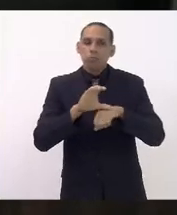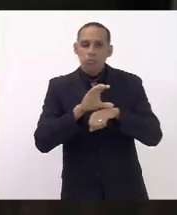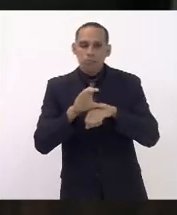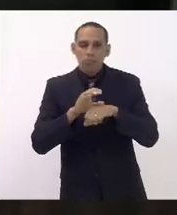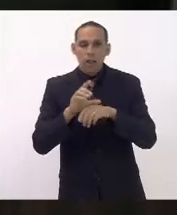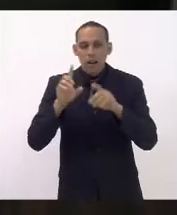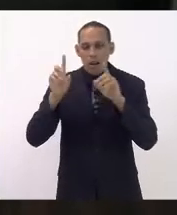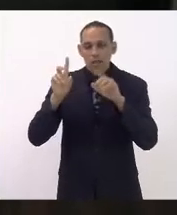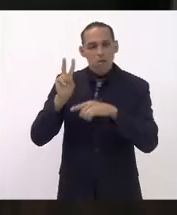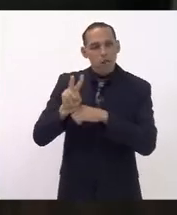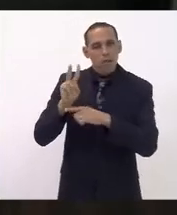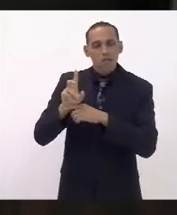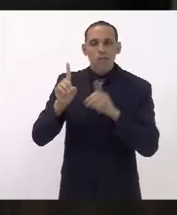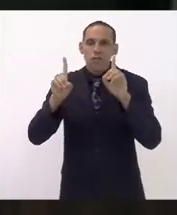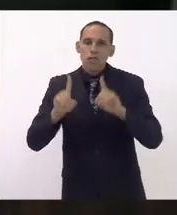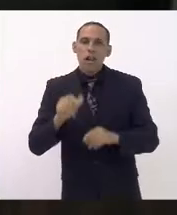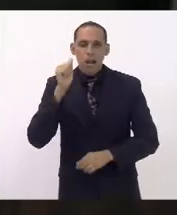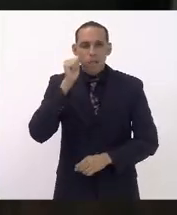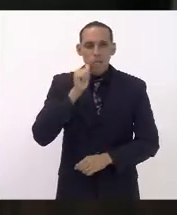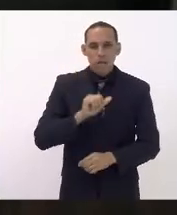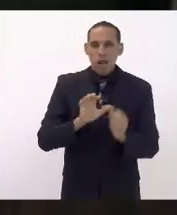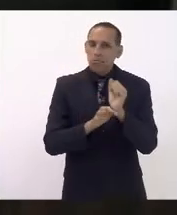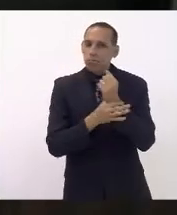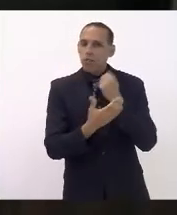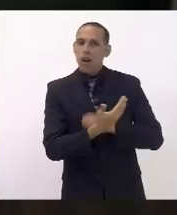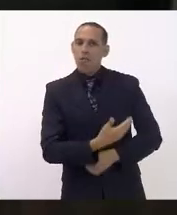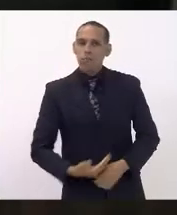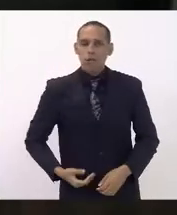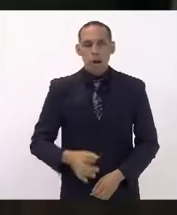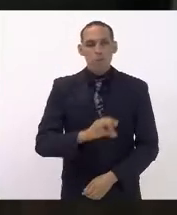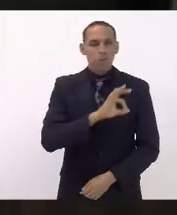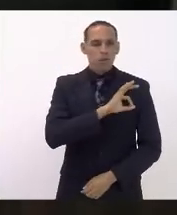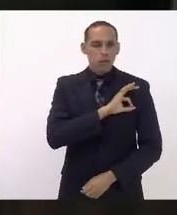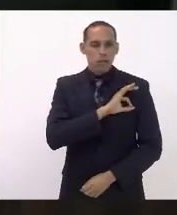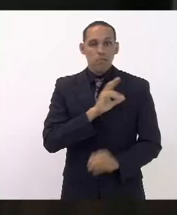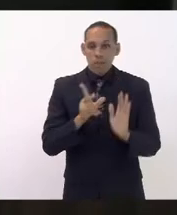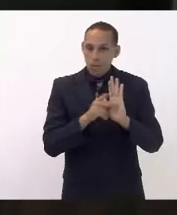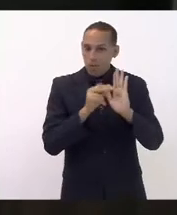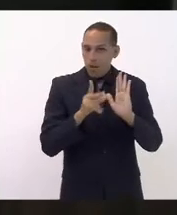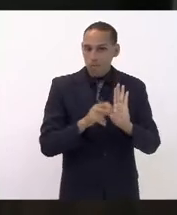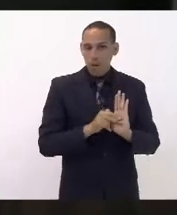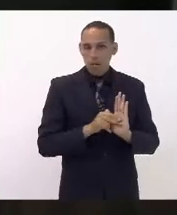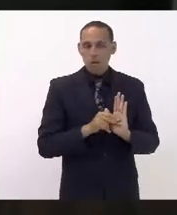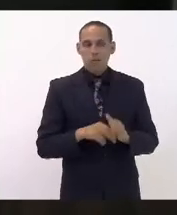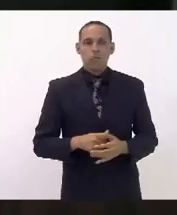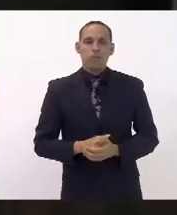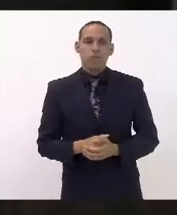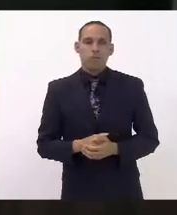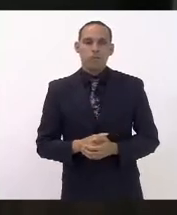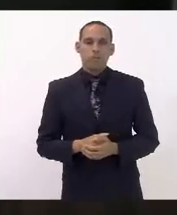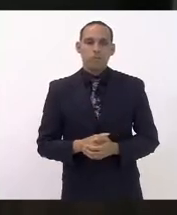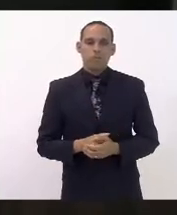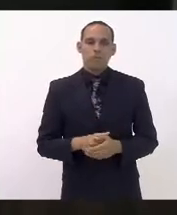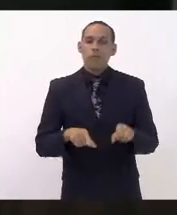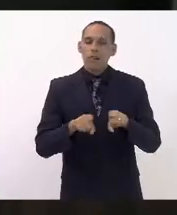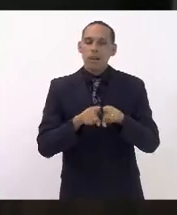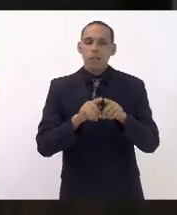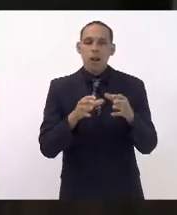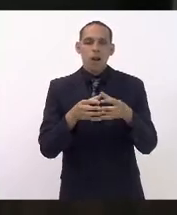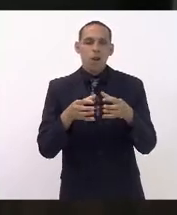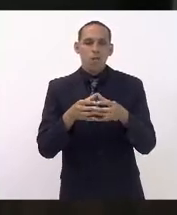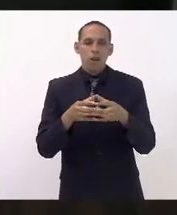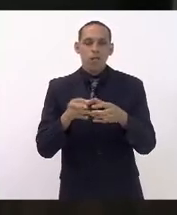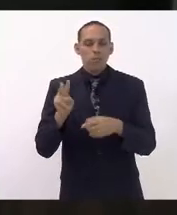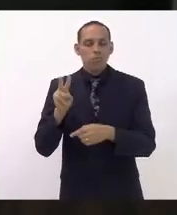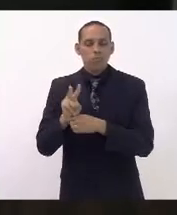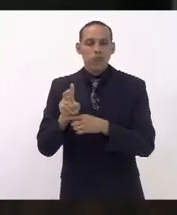com emendas. Segurança Pública, Saúde e Polícia, com emenda. E com as emendas da Comissão de Defesa do Direito